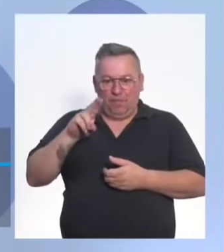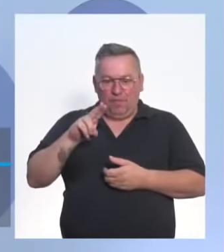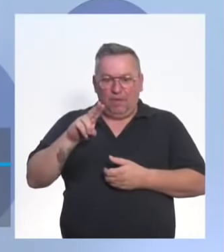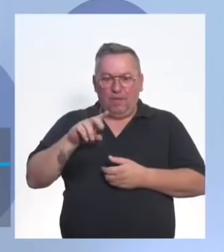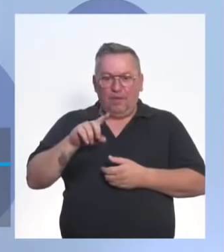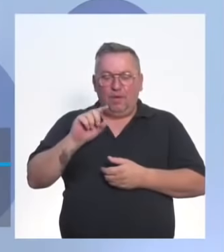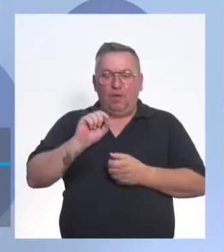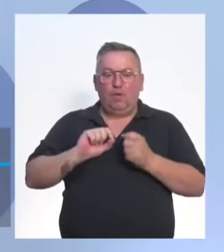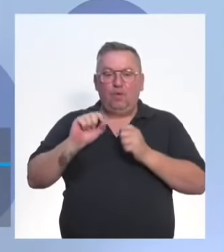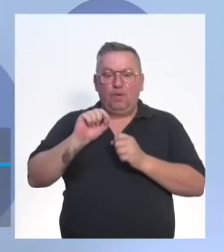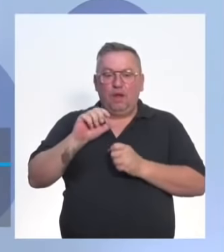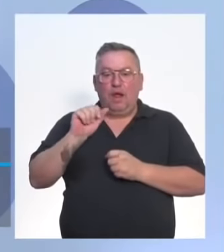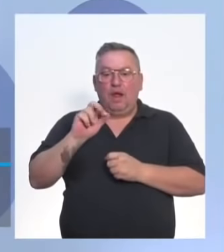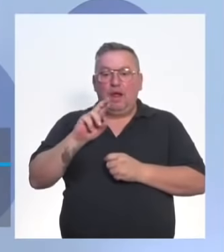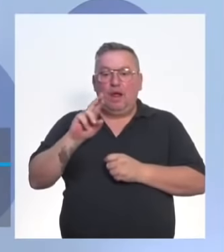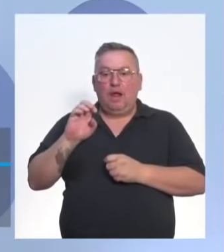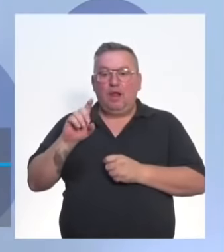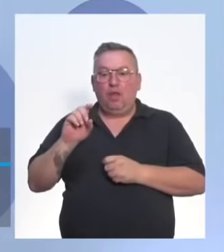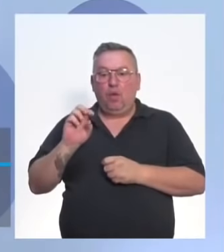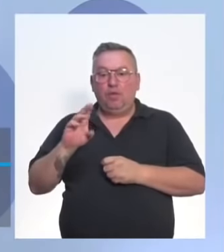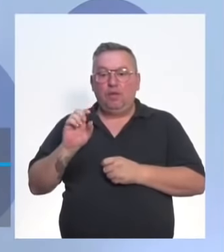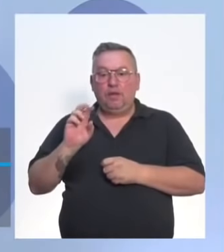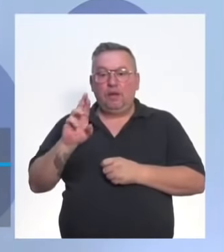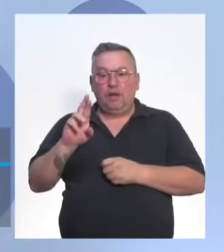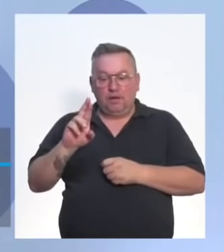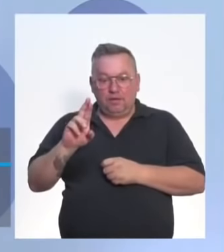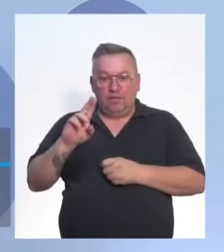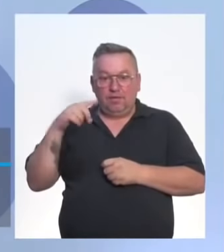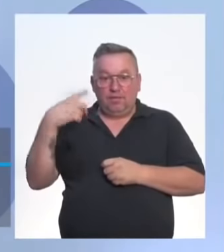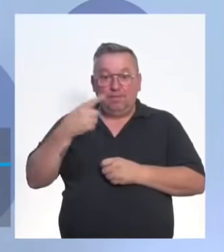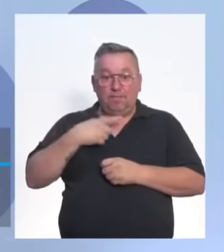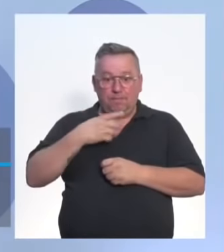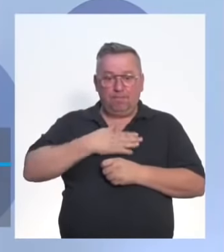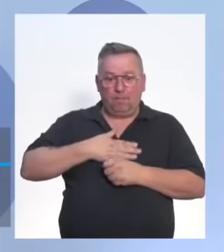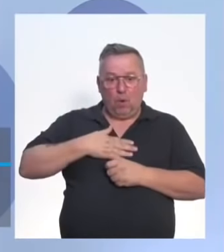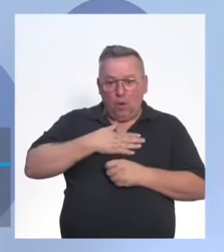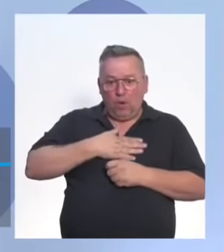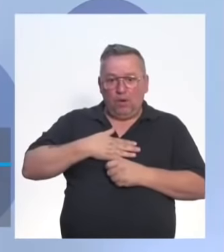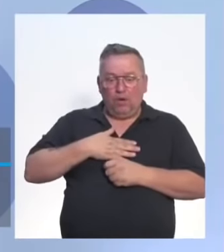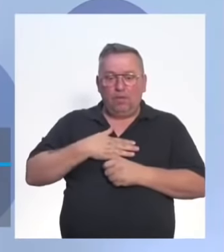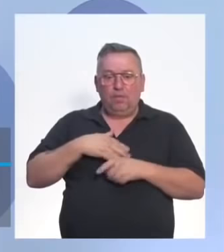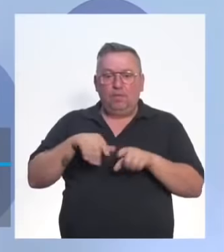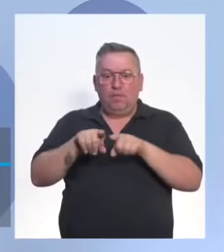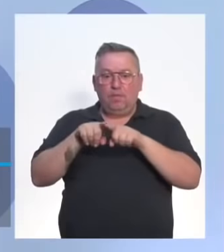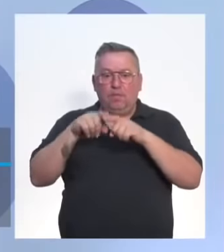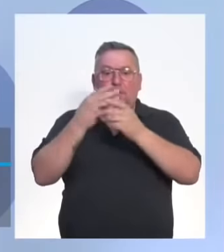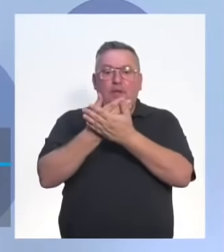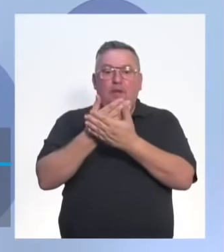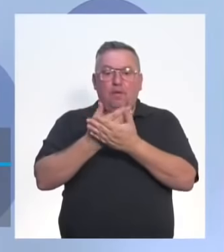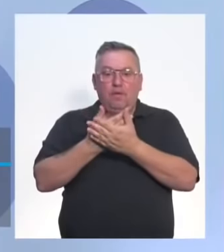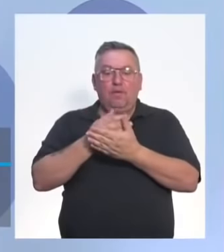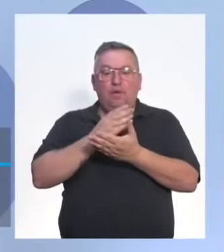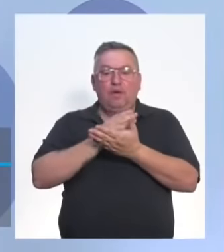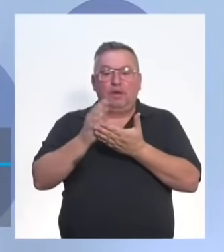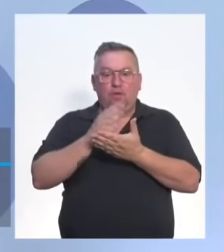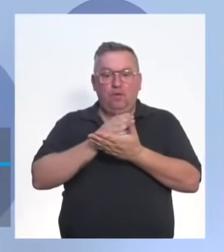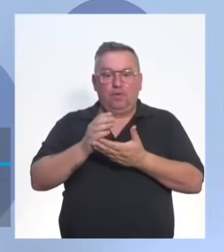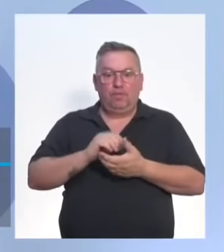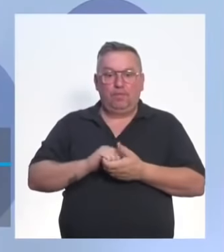essa questão do arredondamento, né? Nós prestamos muito nisso, foi inclusive uma das aulas do início,